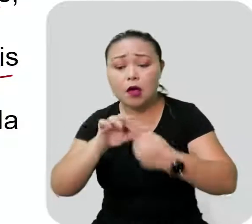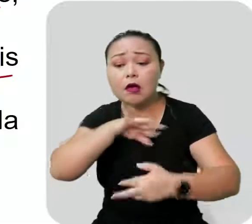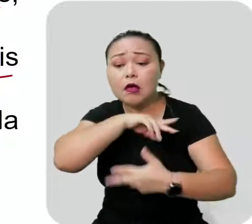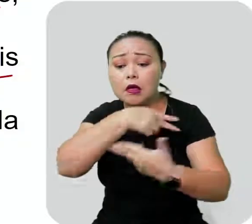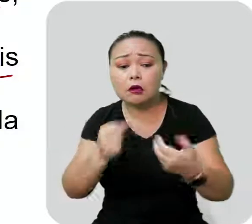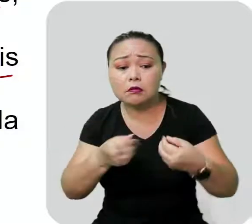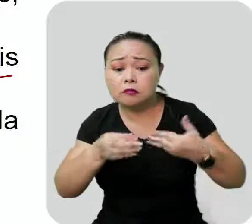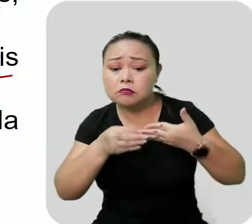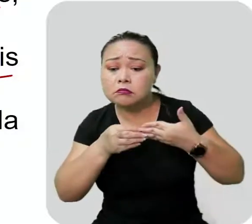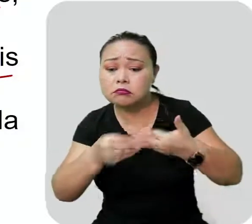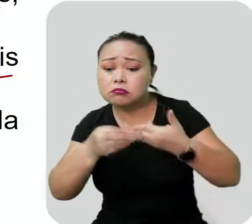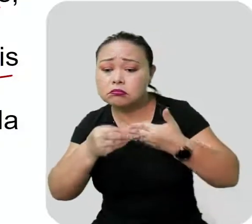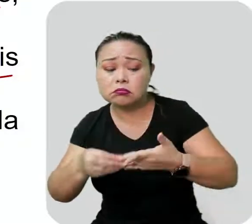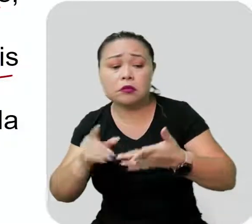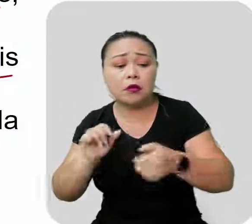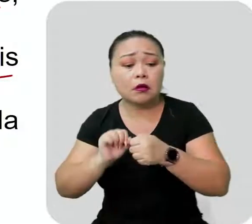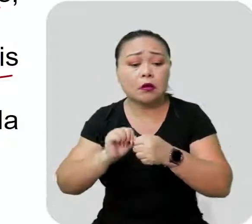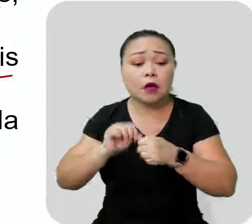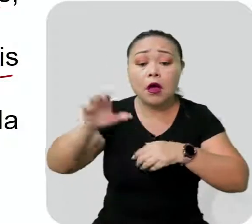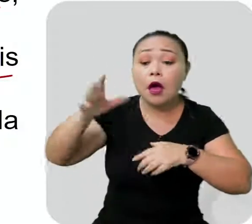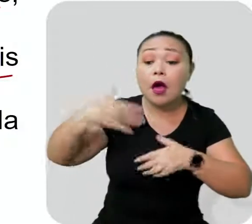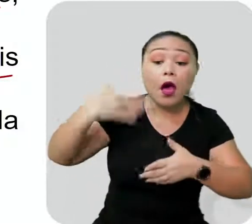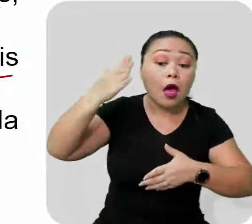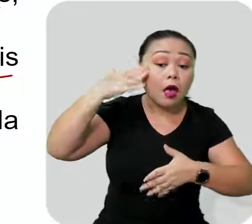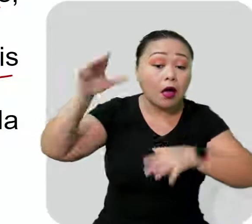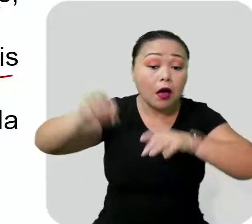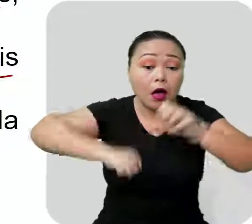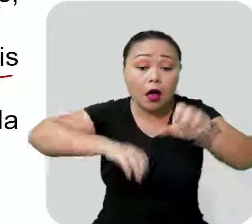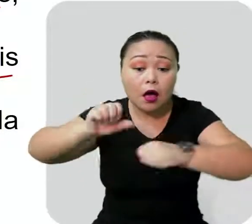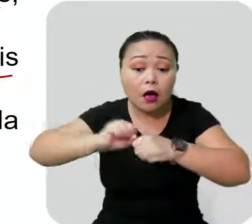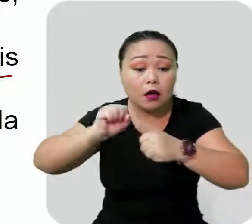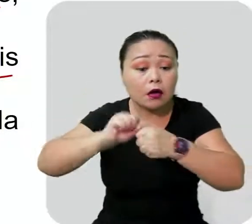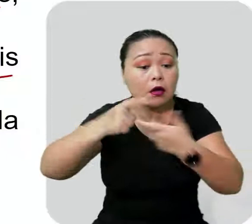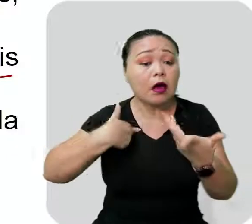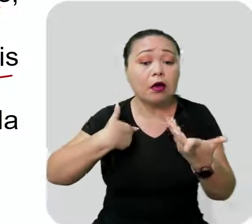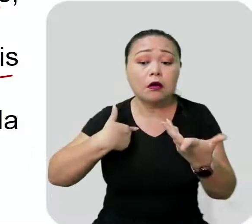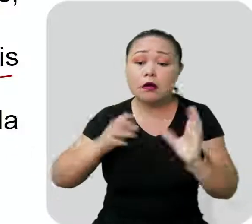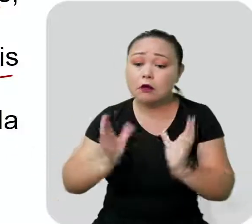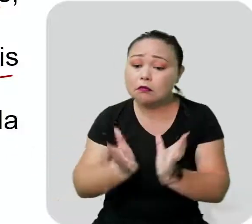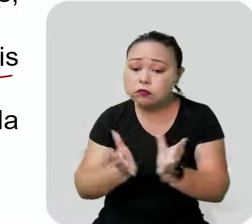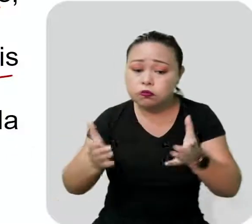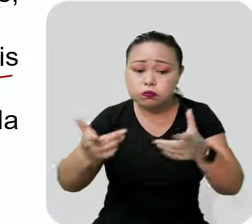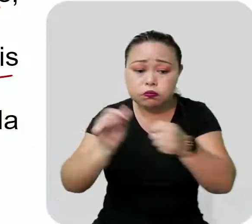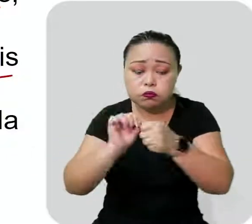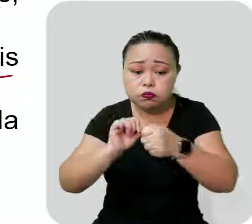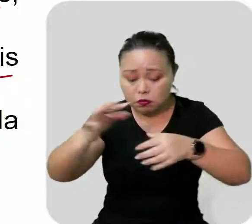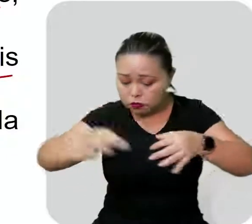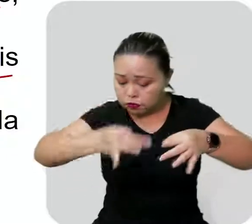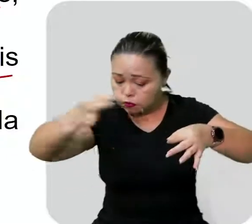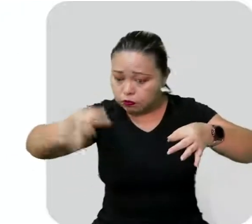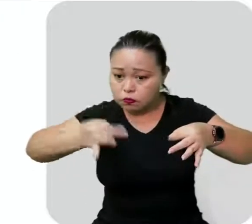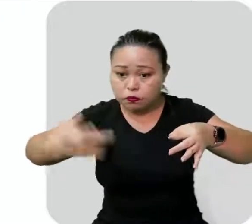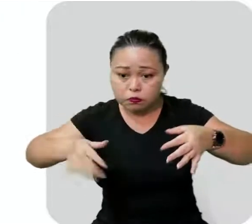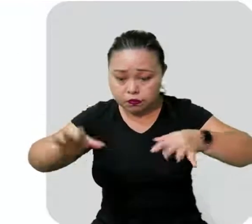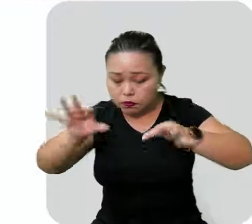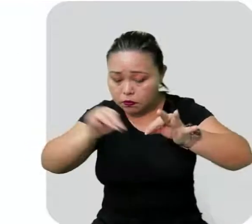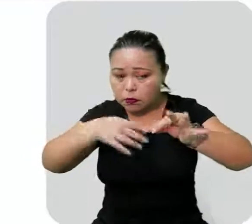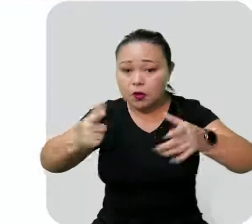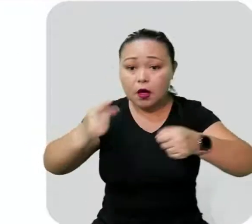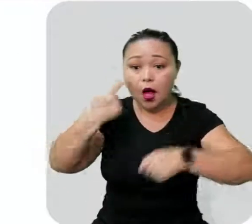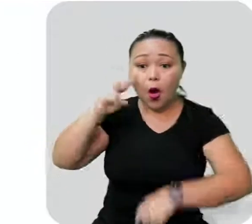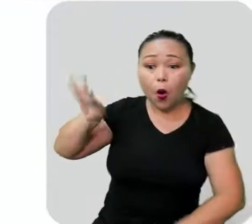dominava a técnica do aniversaria da cerâmica e da tecelagem e os cara não quer olha aí